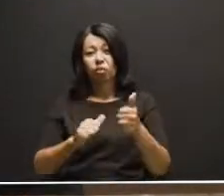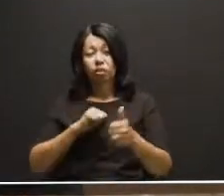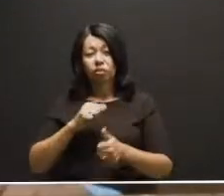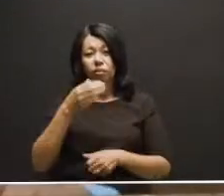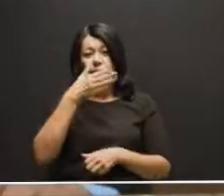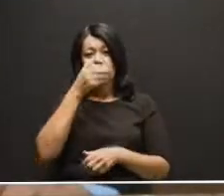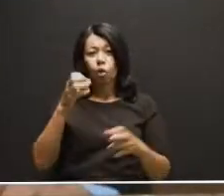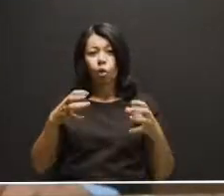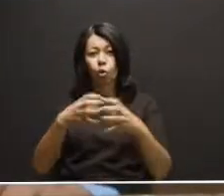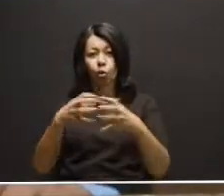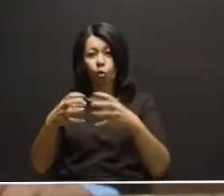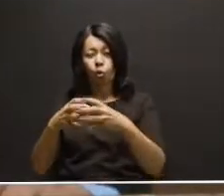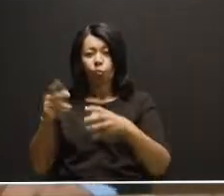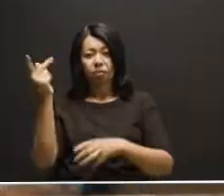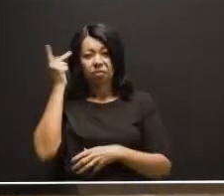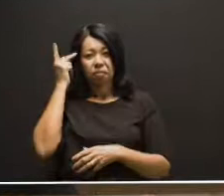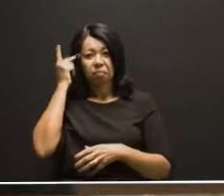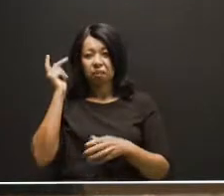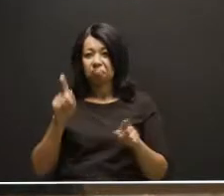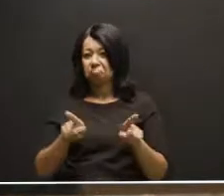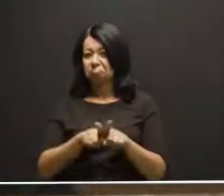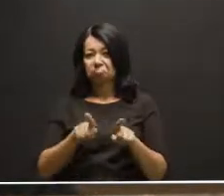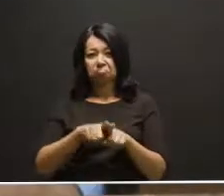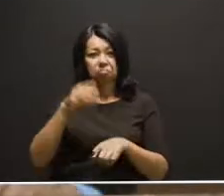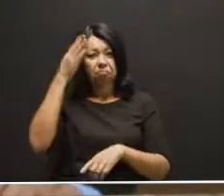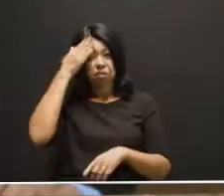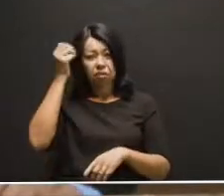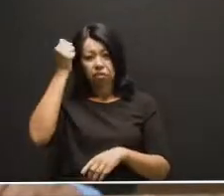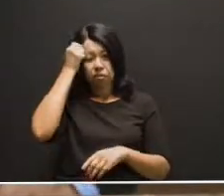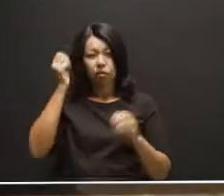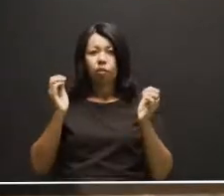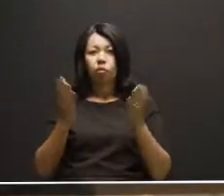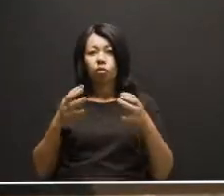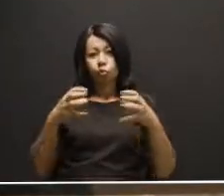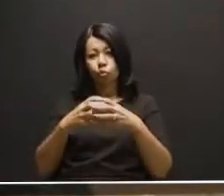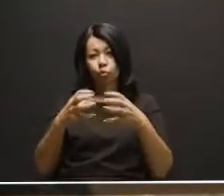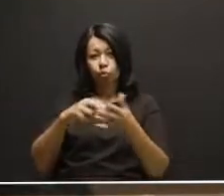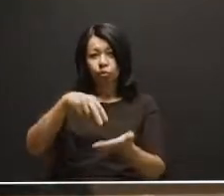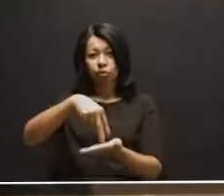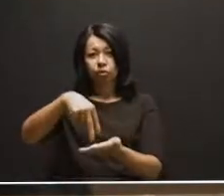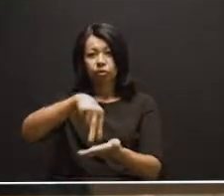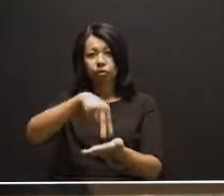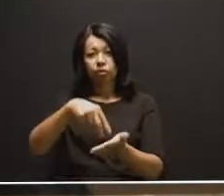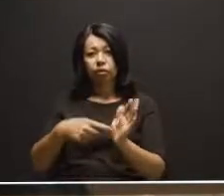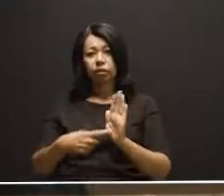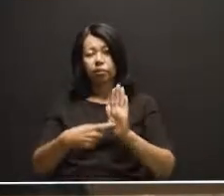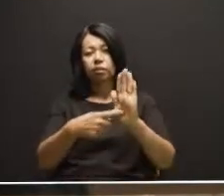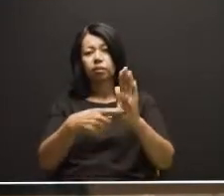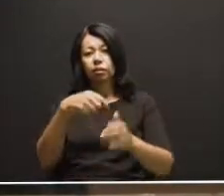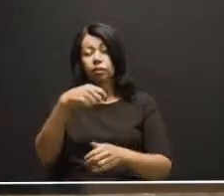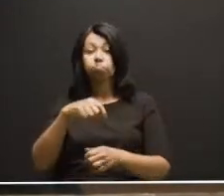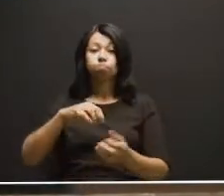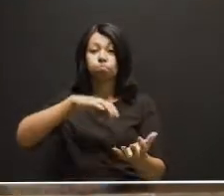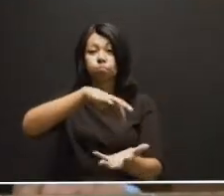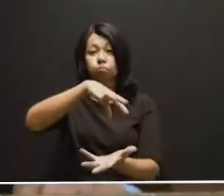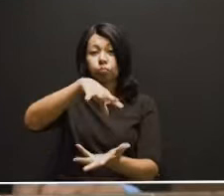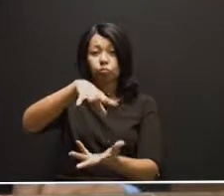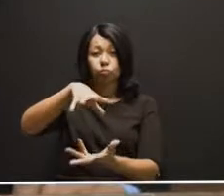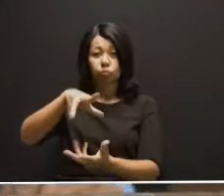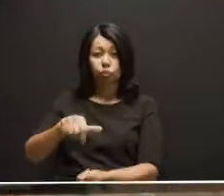do estado de são paulo caiu no esquecimento temos hoje uma companhia de dança que nos representa a nível do brasil a nível do mundo